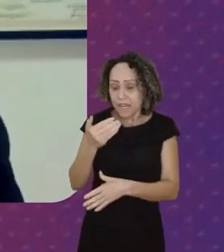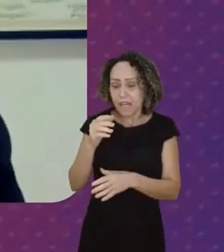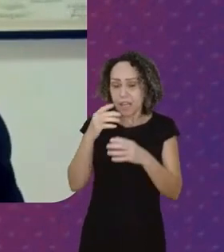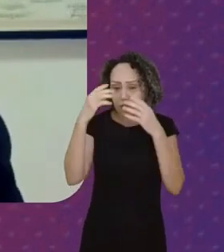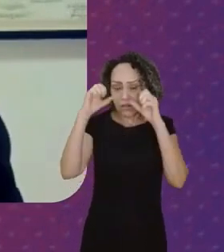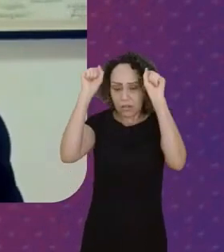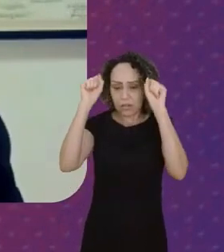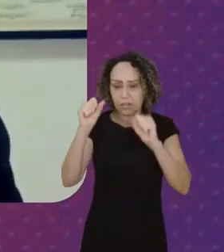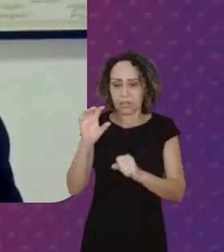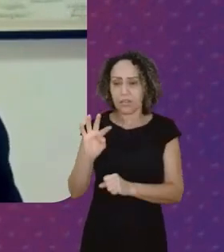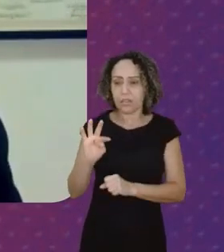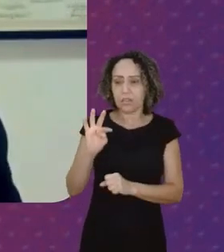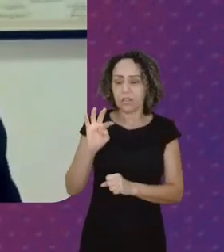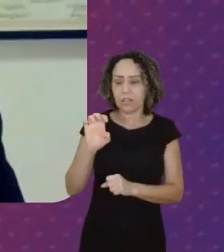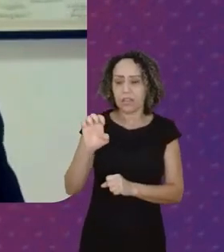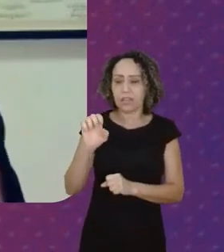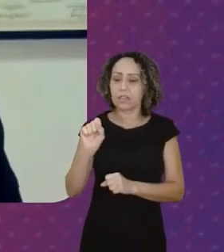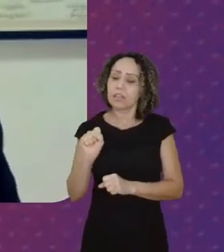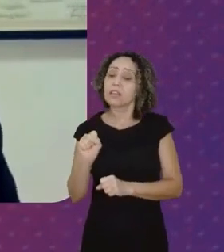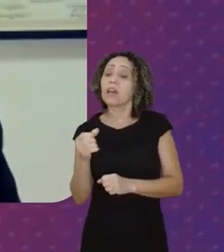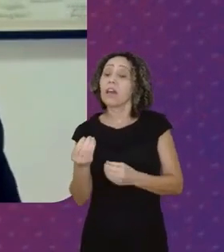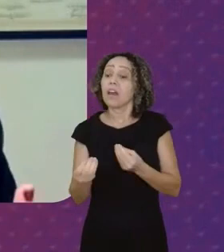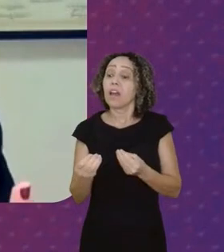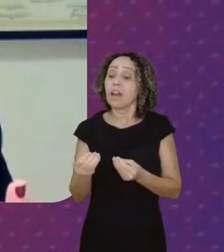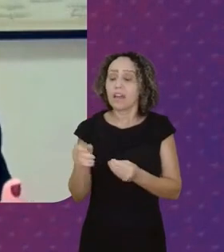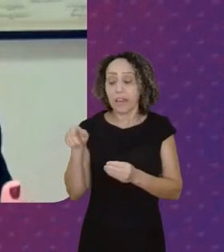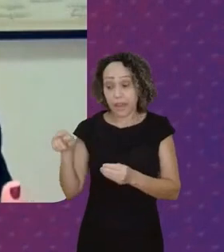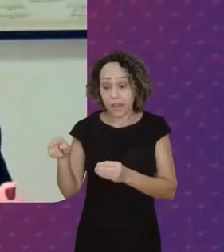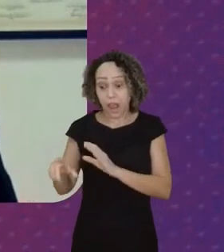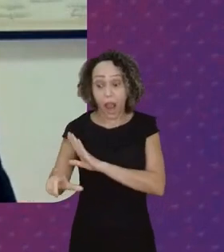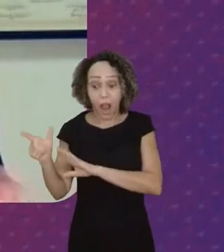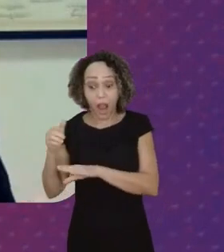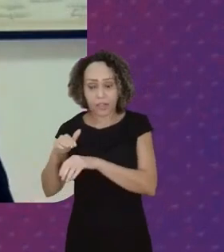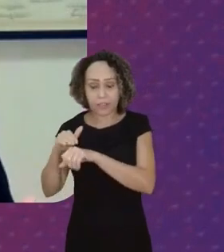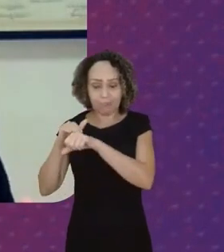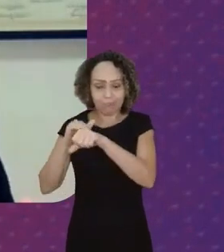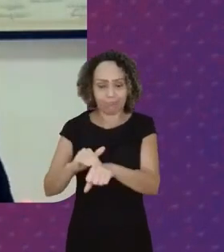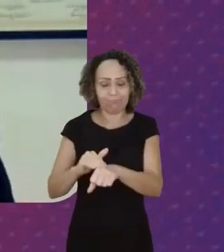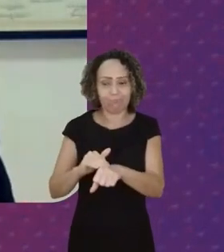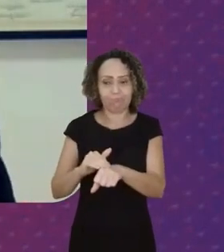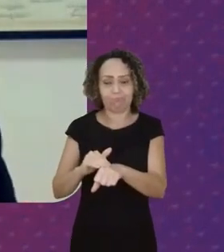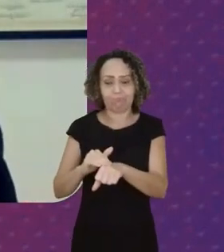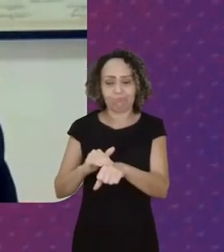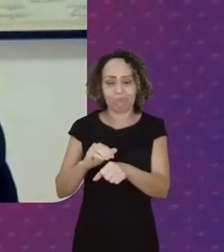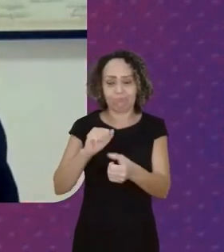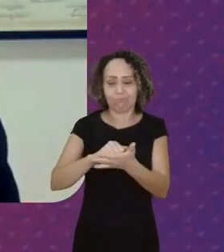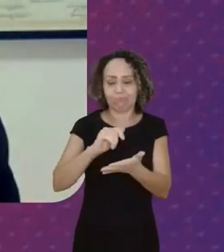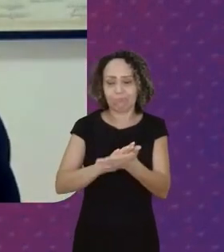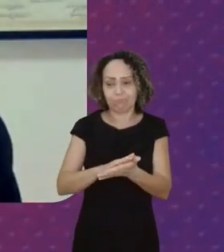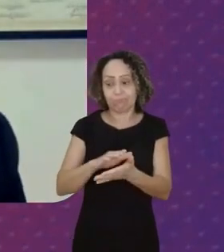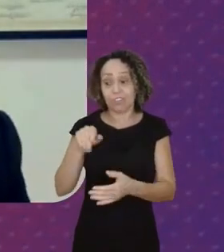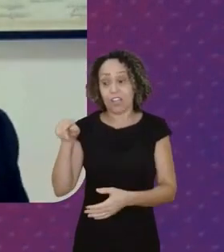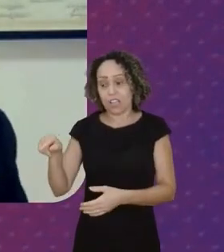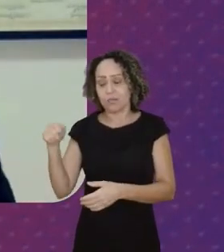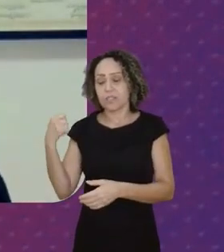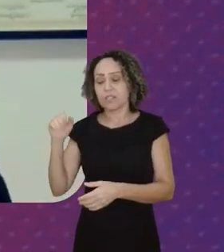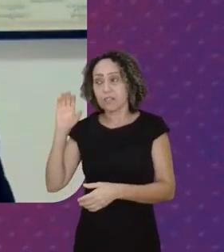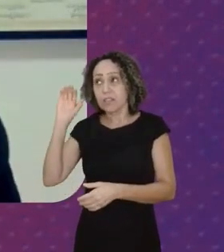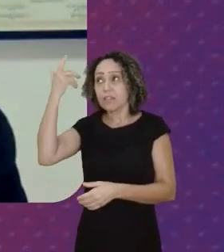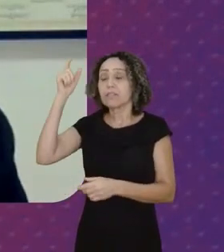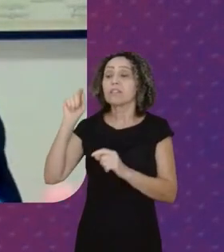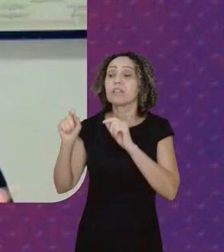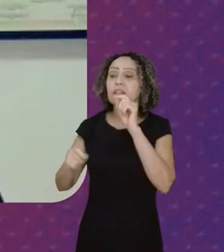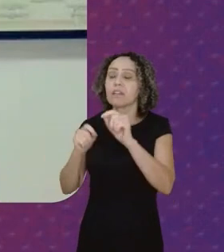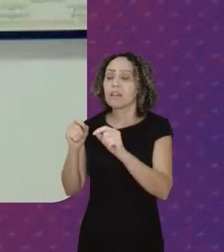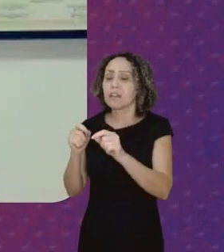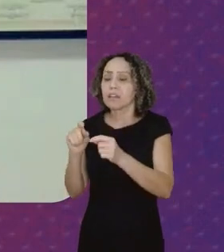também sobre quem vai ser a direção da federação, né? Então, vai ter que juntar lá, quando eles